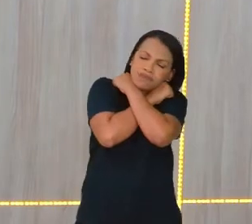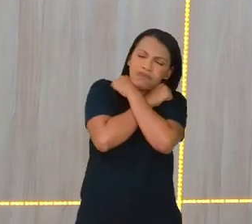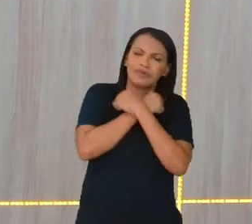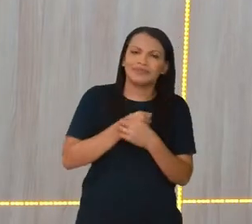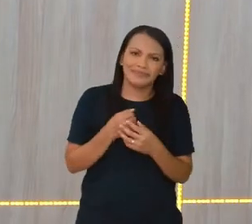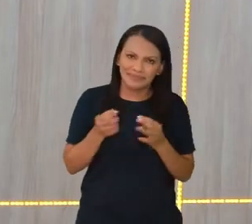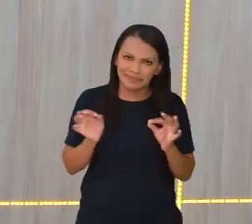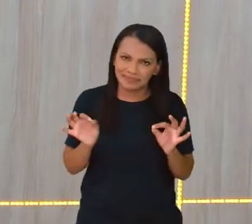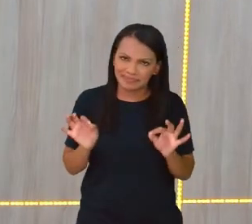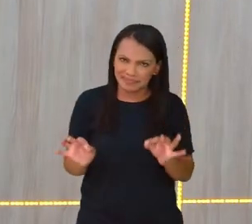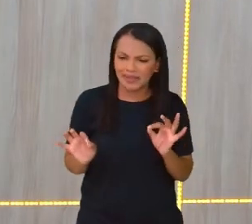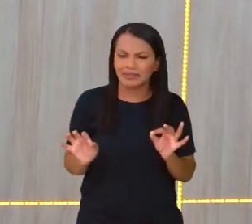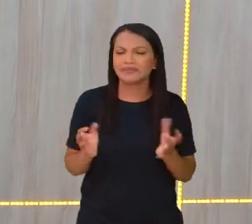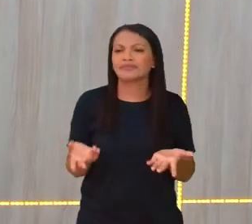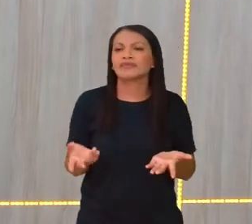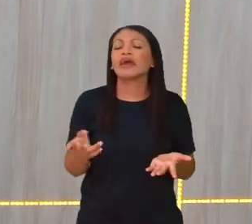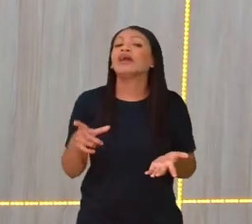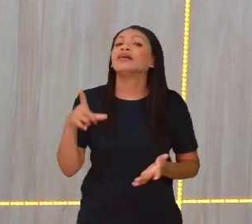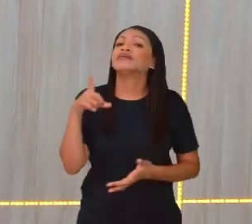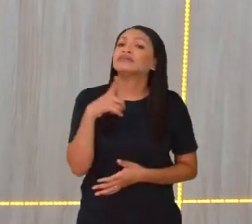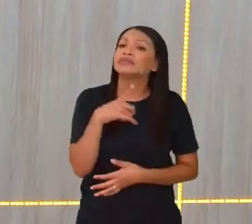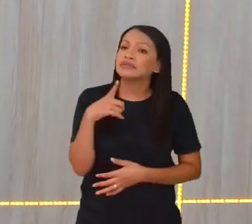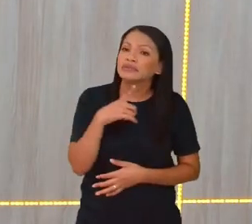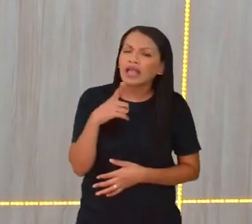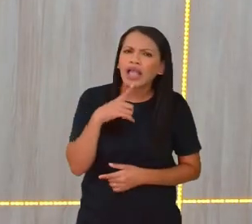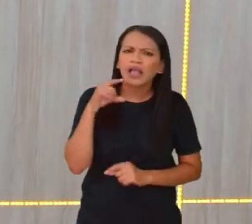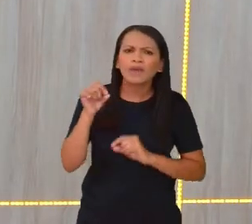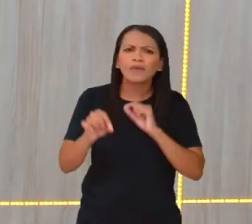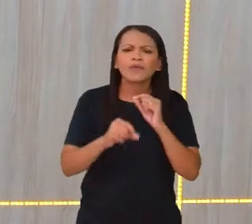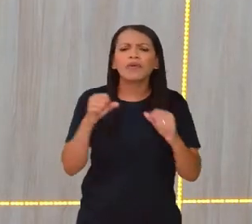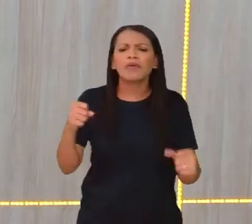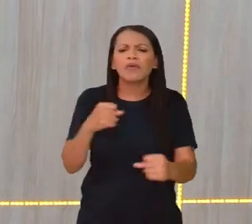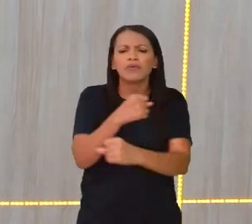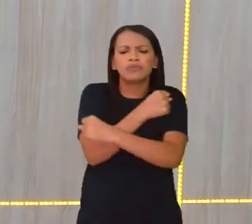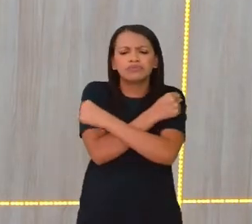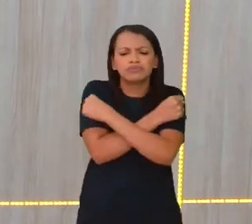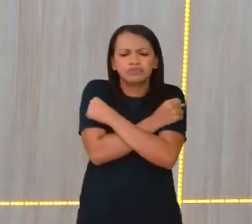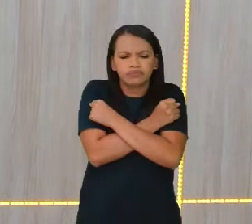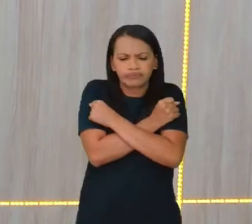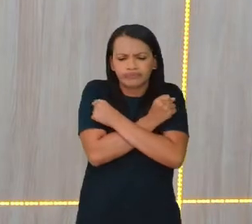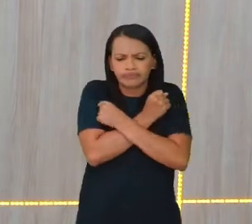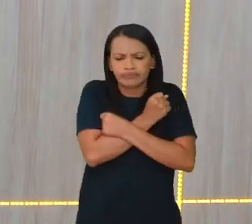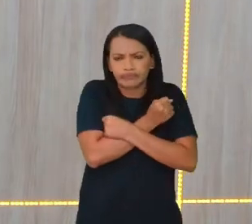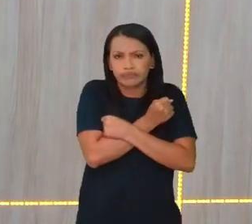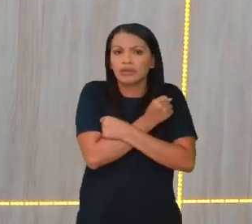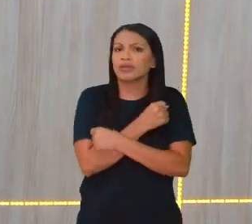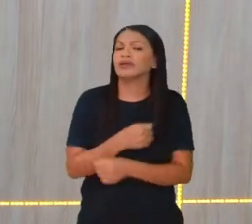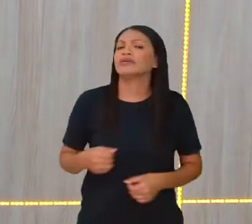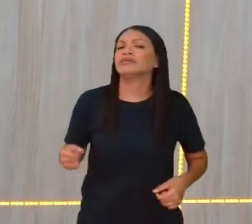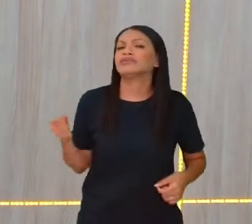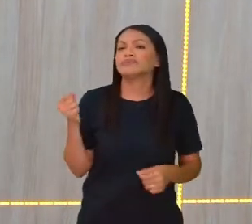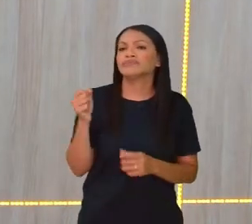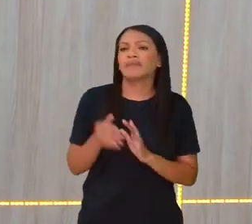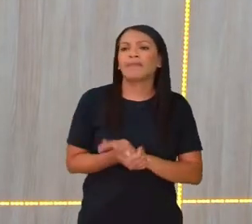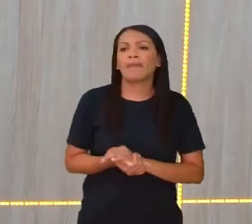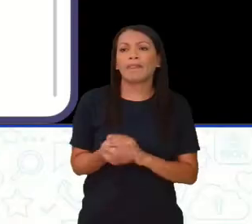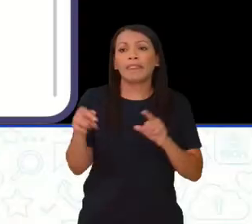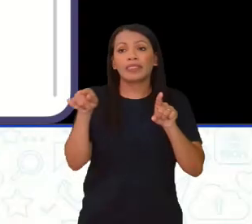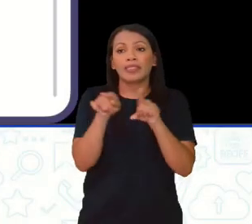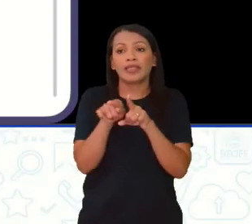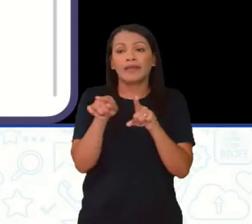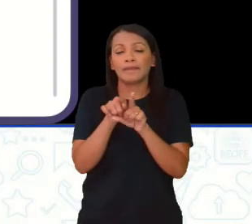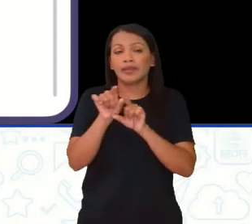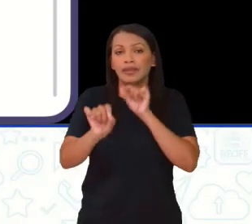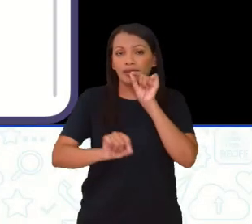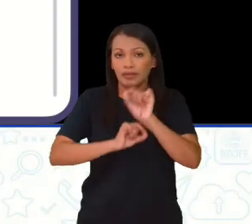ó, tem aí, né, essa parte da imobilização, que tem relação com isso que a gente estava falando. E aí,